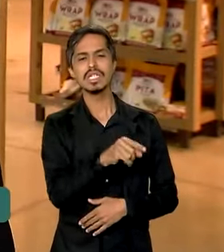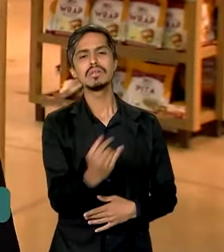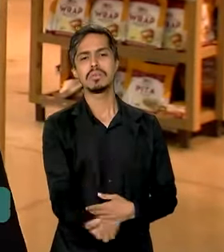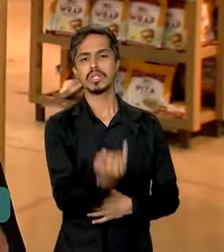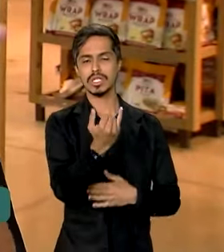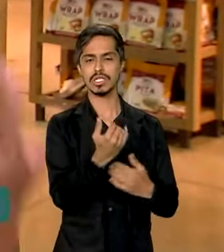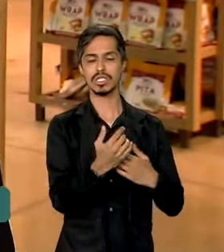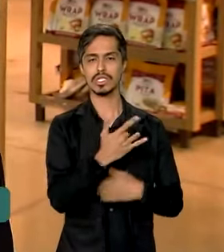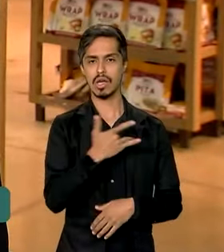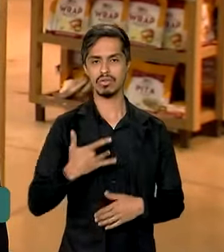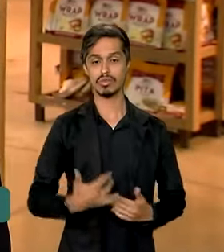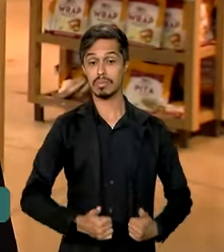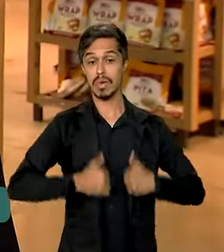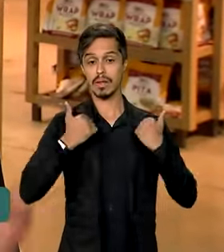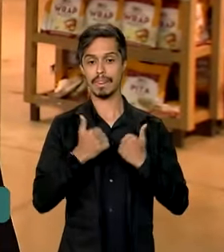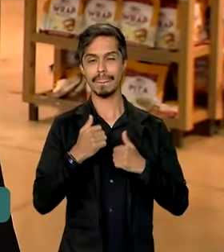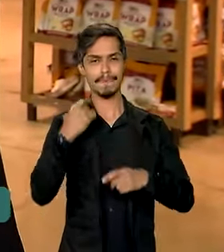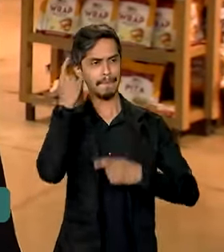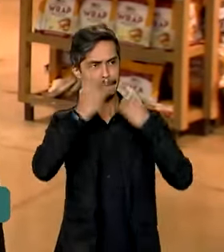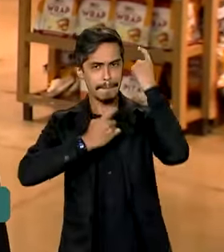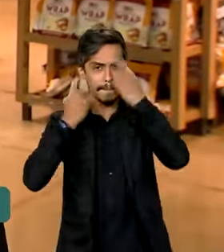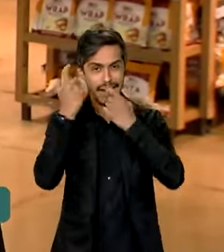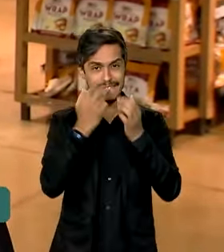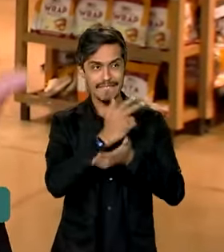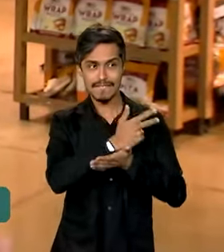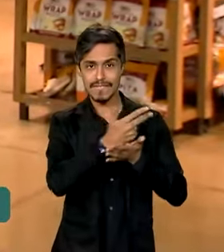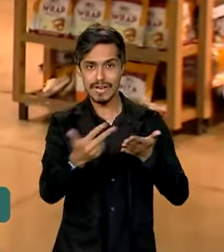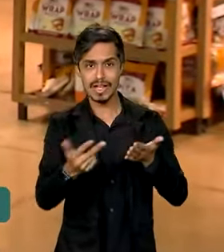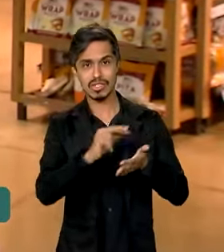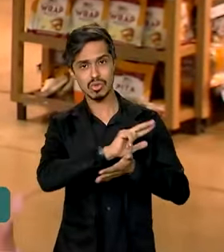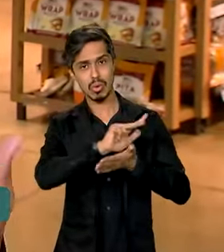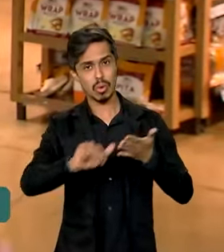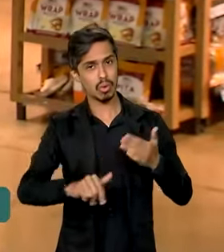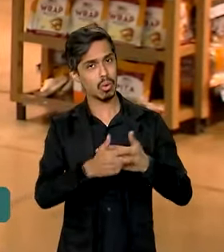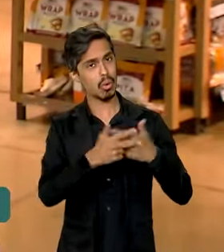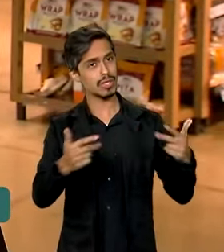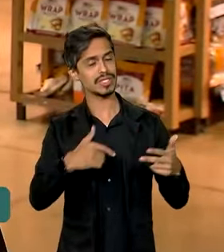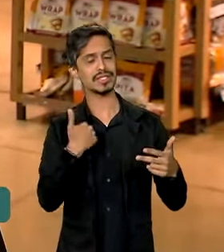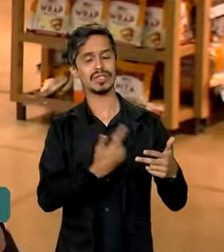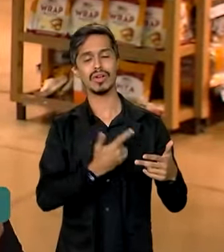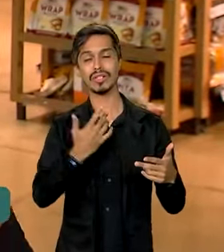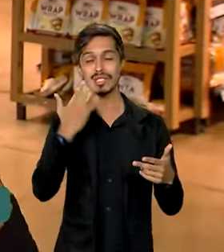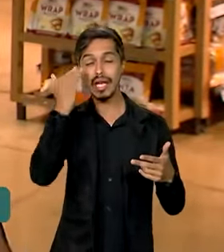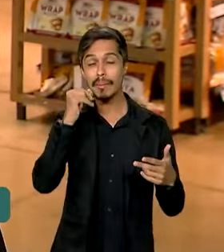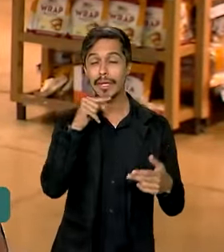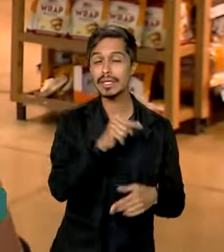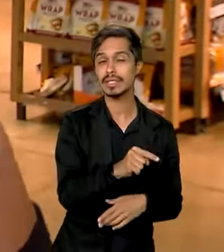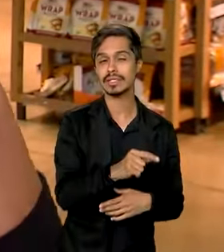fica muito preocupado com muitas outras coisas, mas é o que a gente come que é a coisa mais importante da nossa vida.